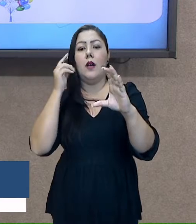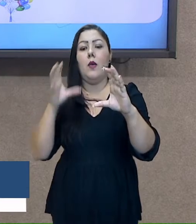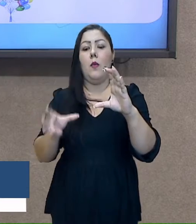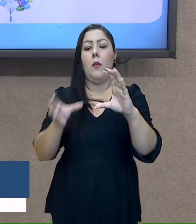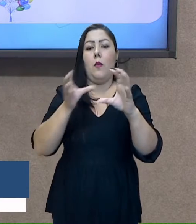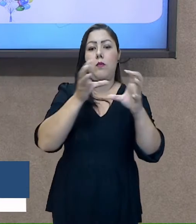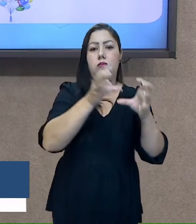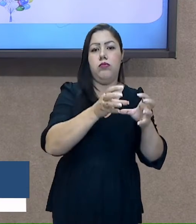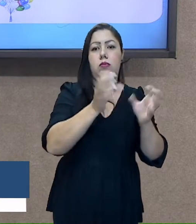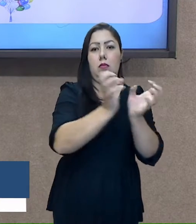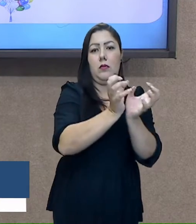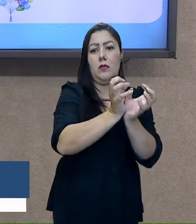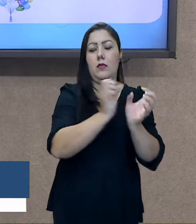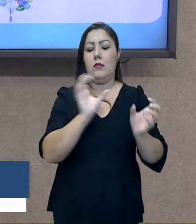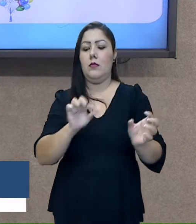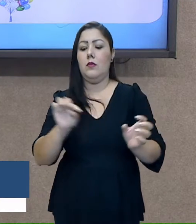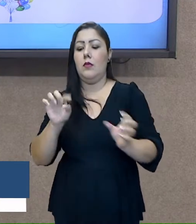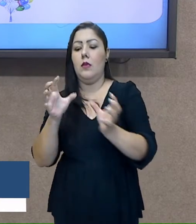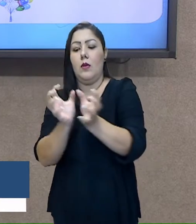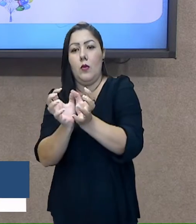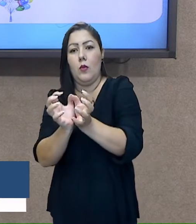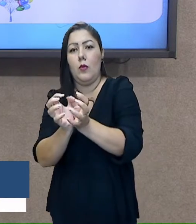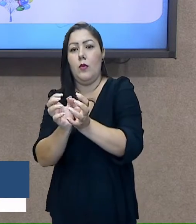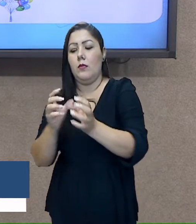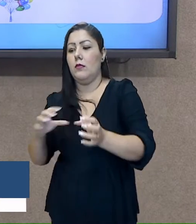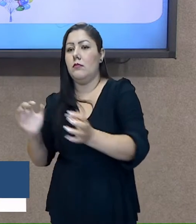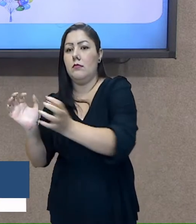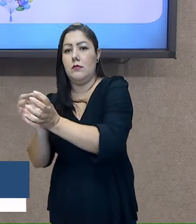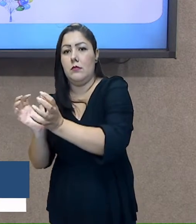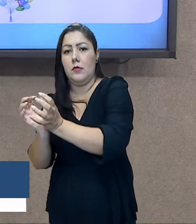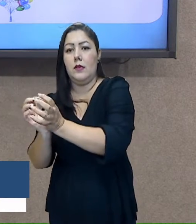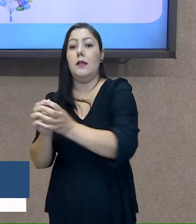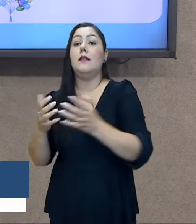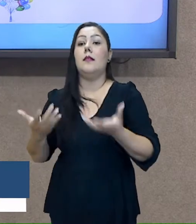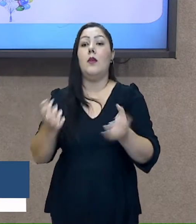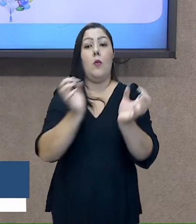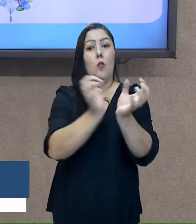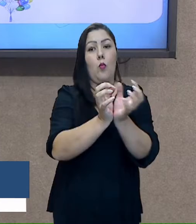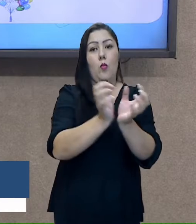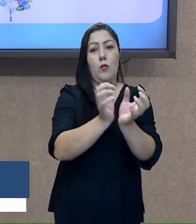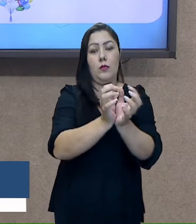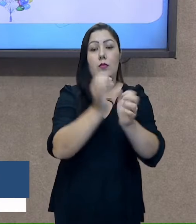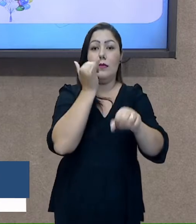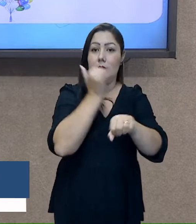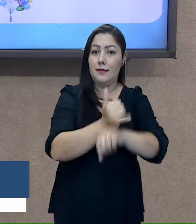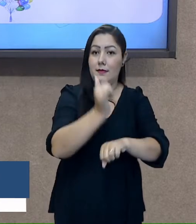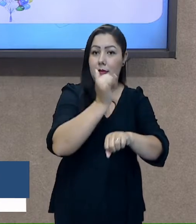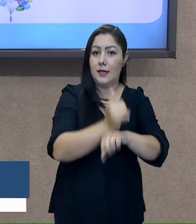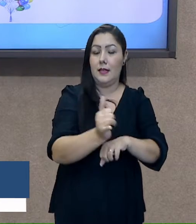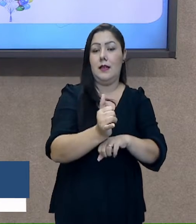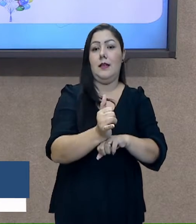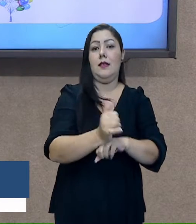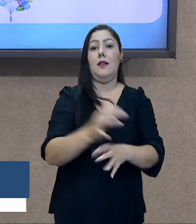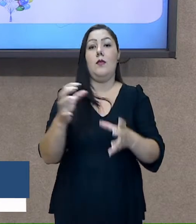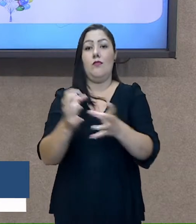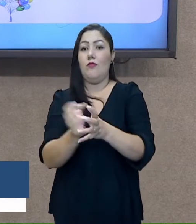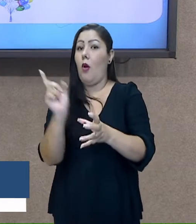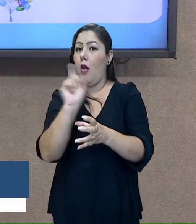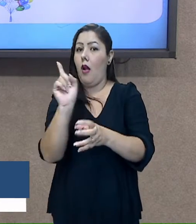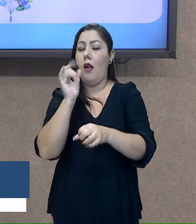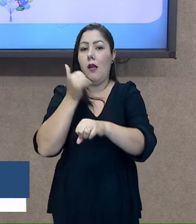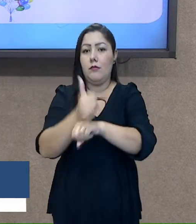organizados em grupos. Então, tem o grupo dos metais, tem o grupo dos não